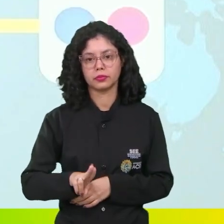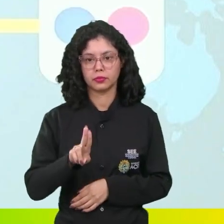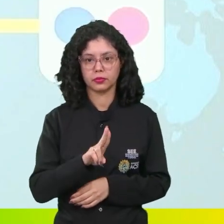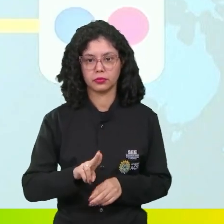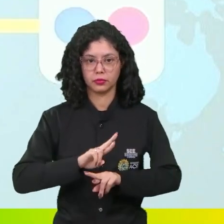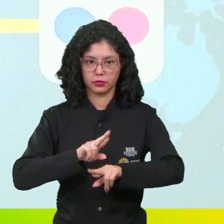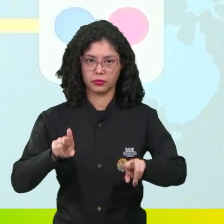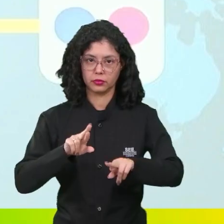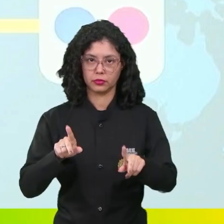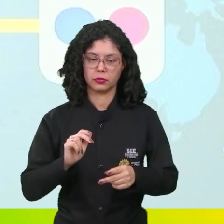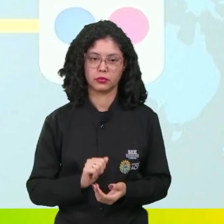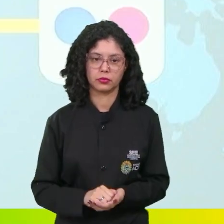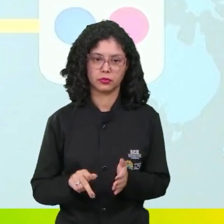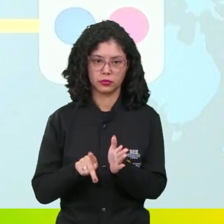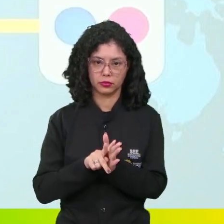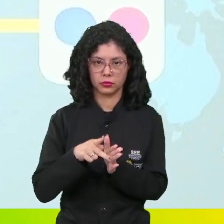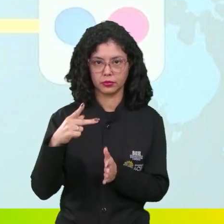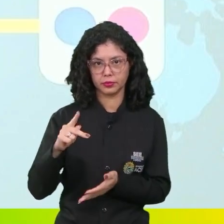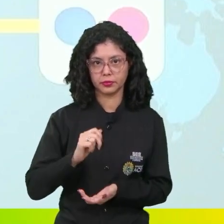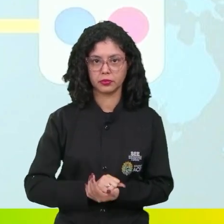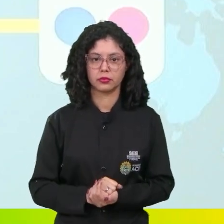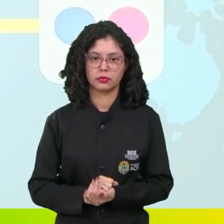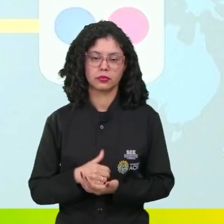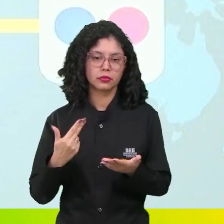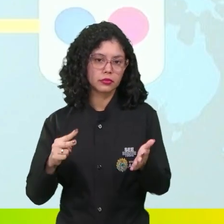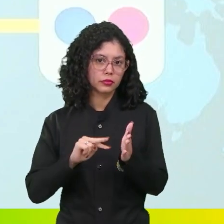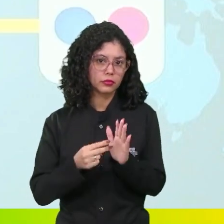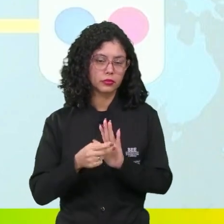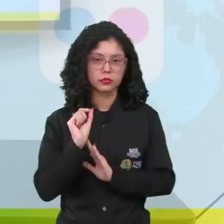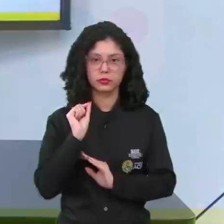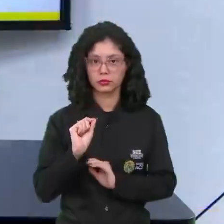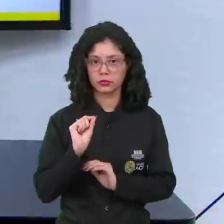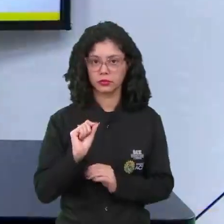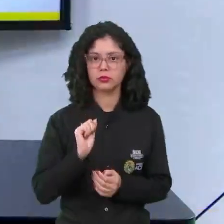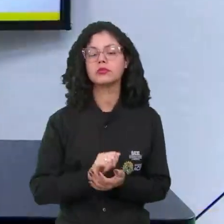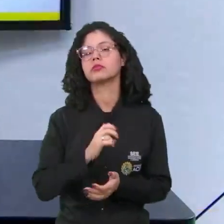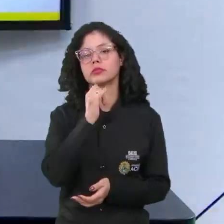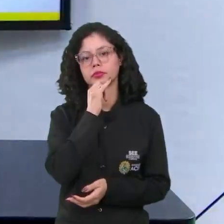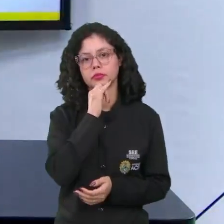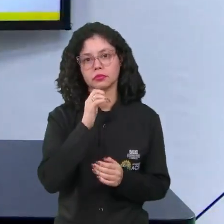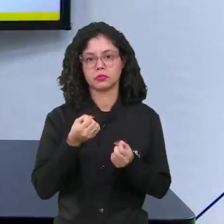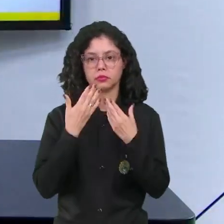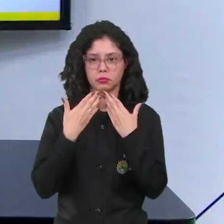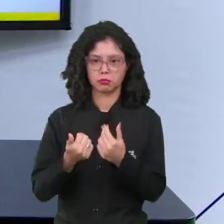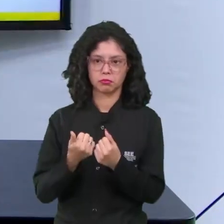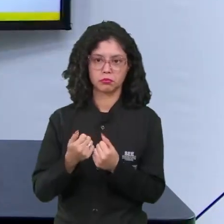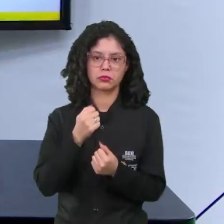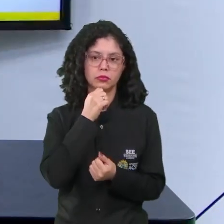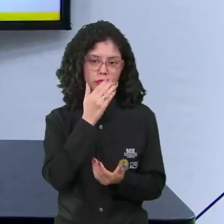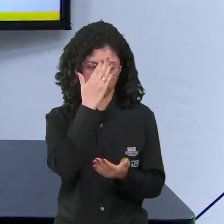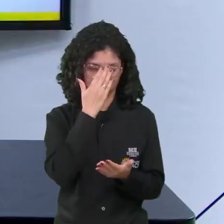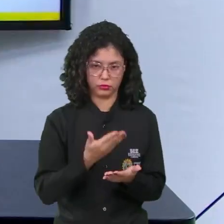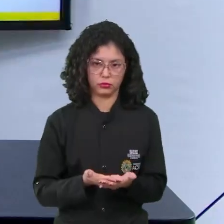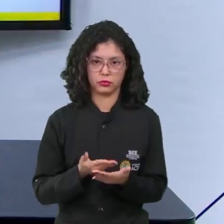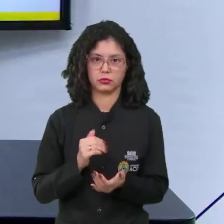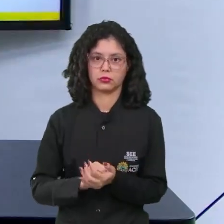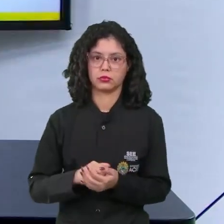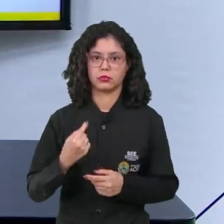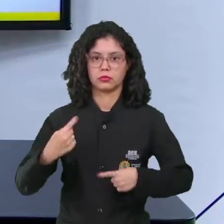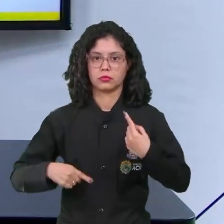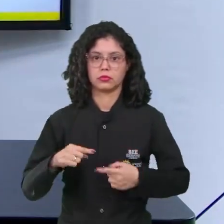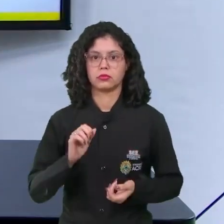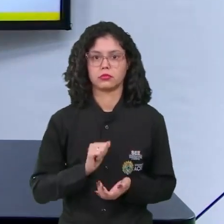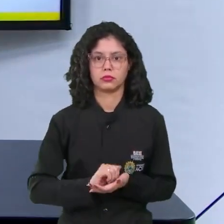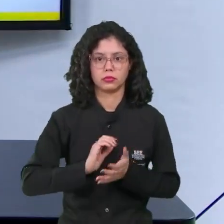de perspectivas diferentes da sua. Isso significa dizer que, por exemplo, tudo bem que eu tenho uma crença ali, política,